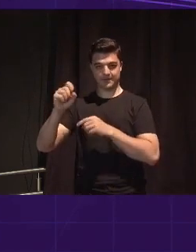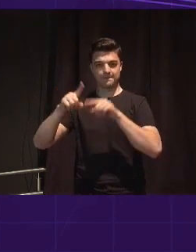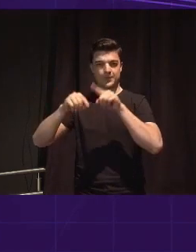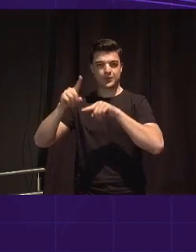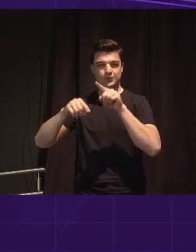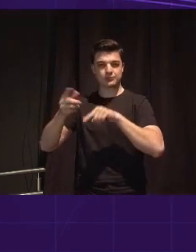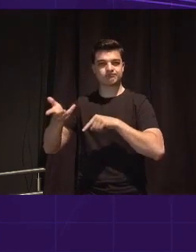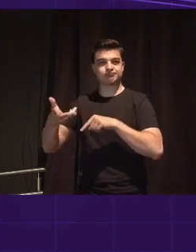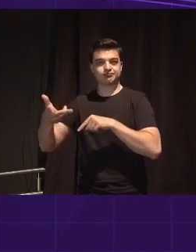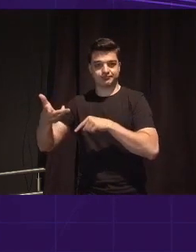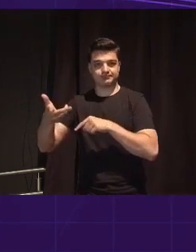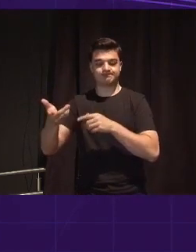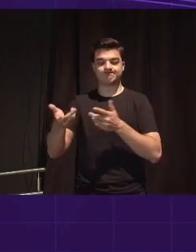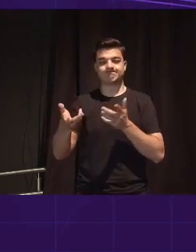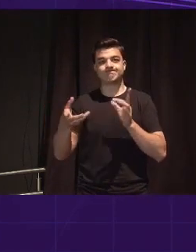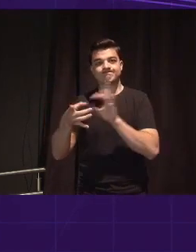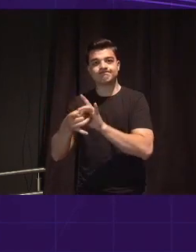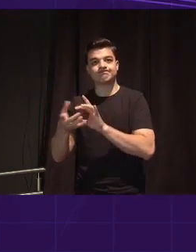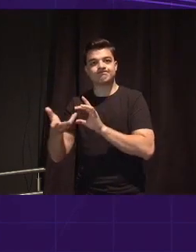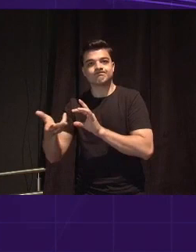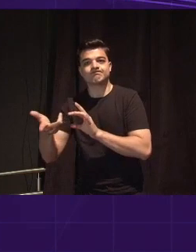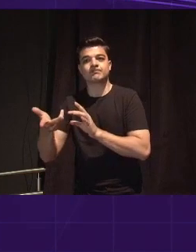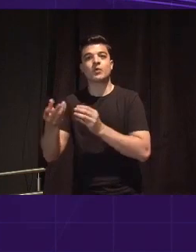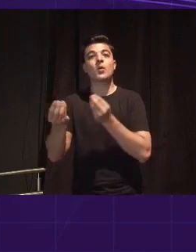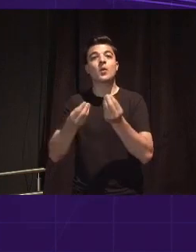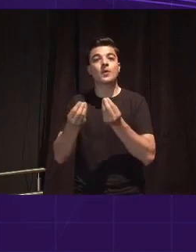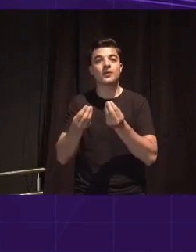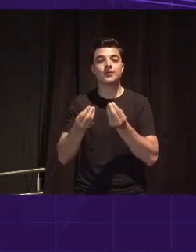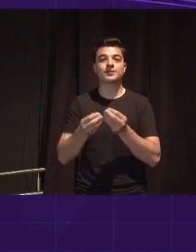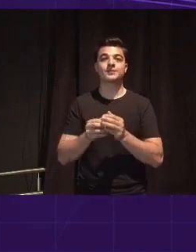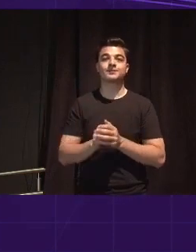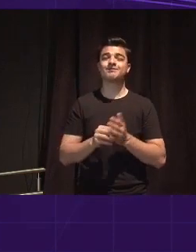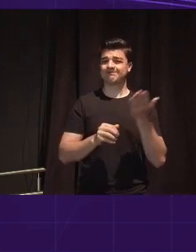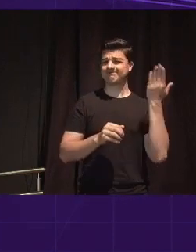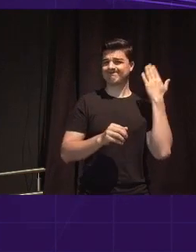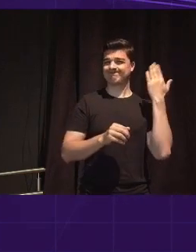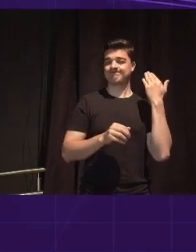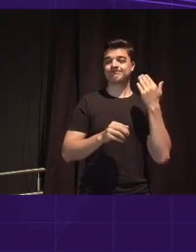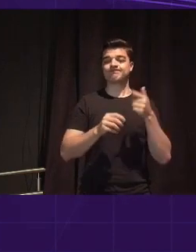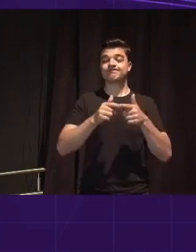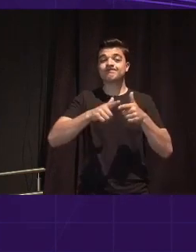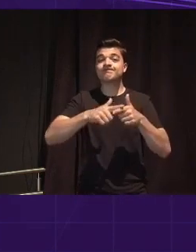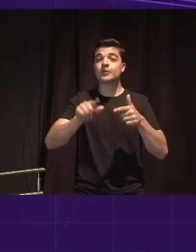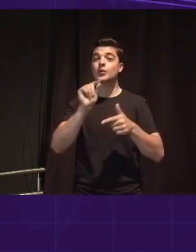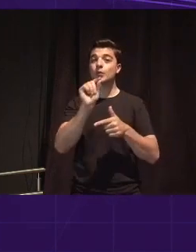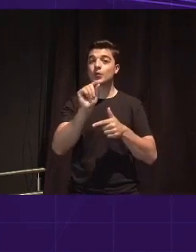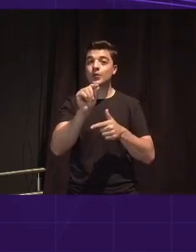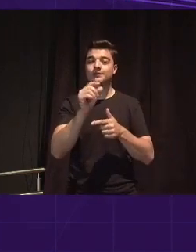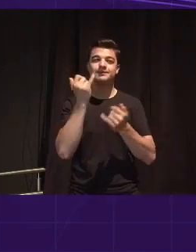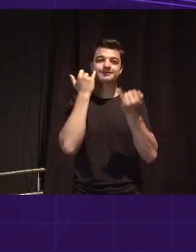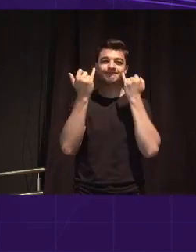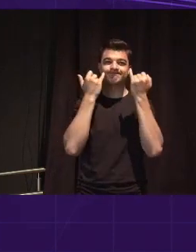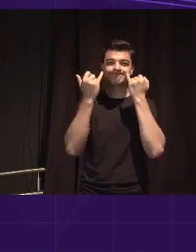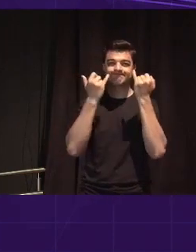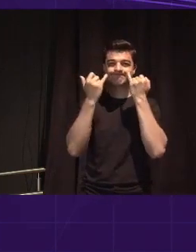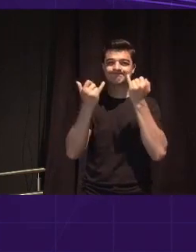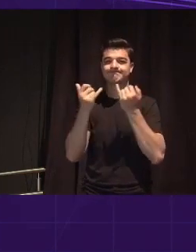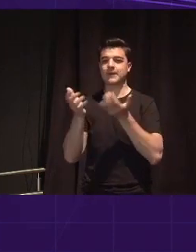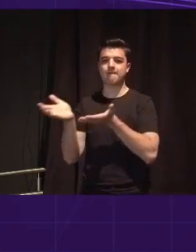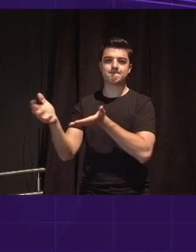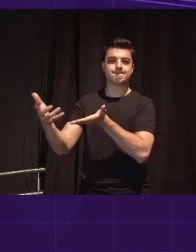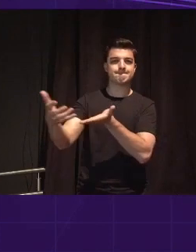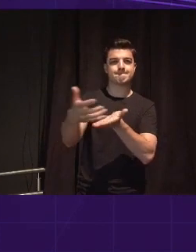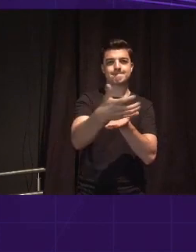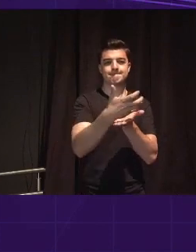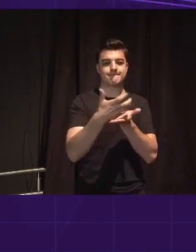a primeira dor, tá? A gente tinha uma dificuldade na coleta dos dados, tá? Ou eram fontes divergentes,